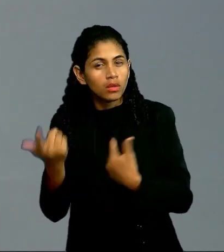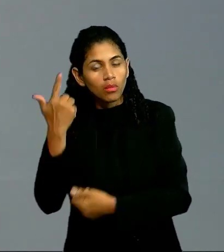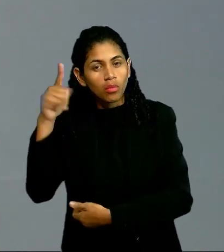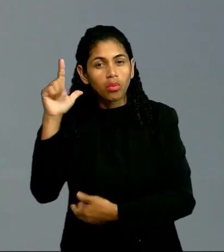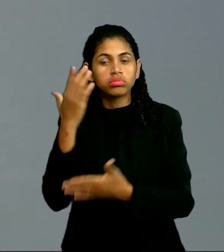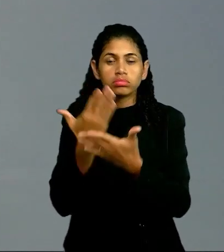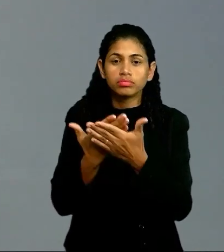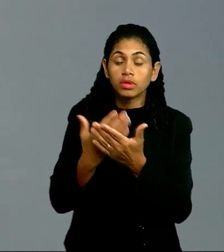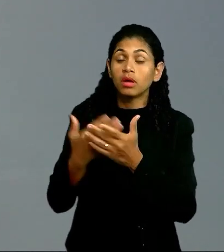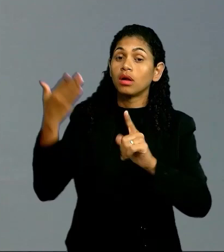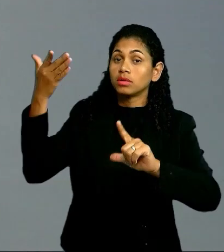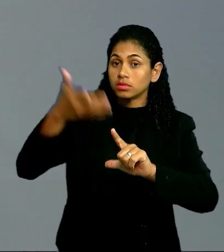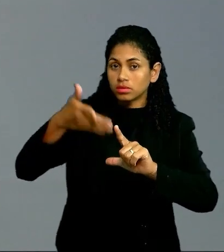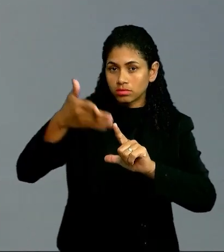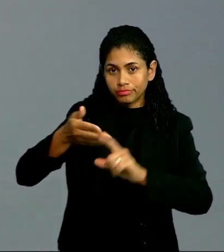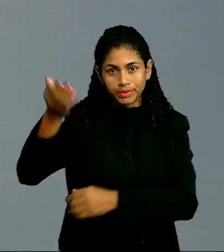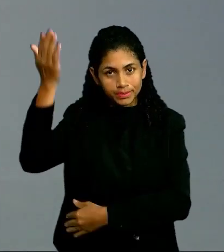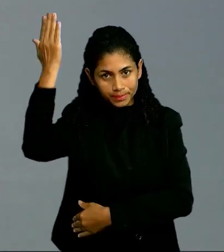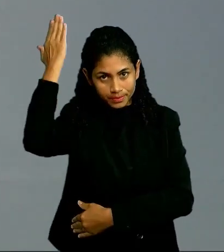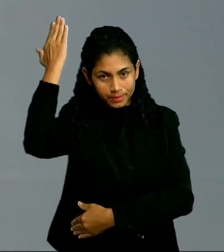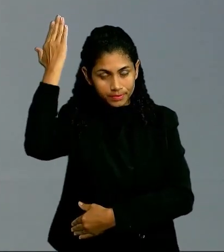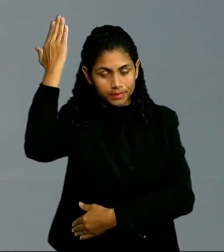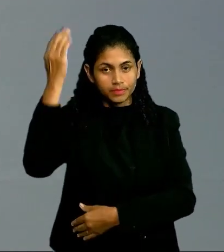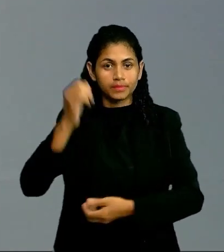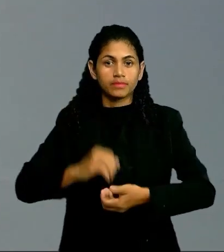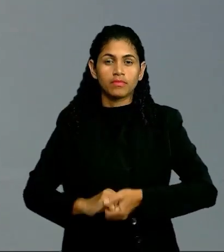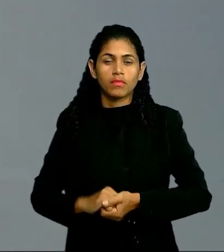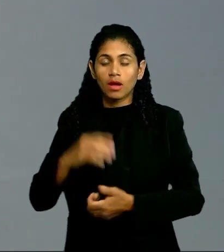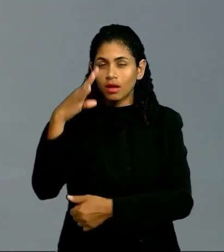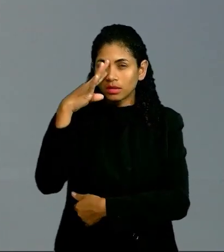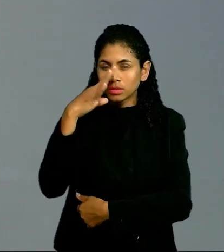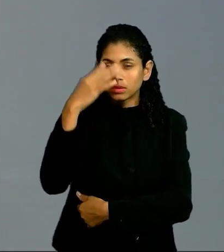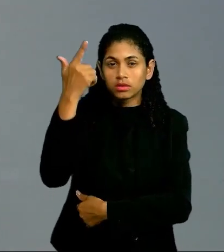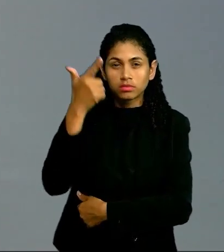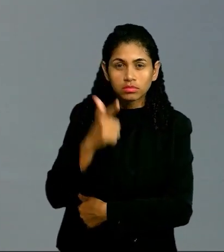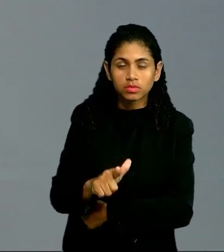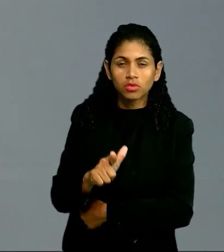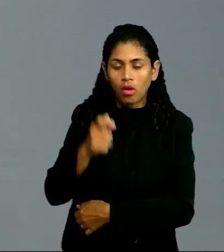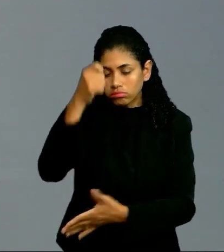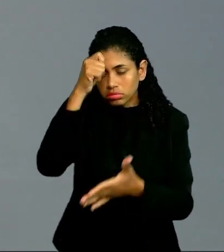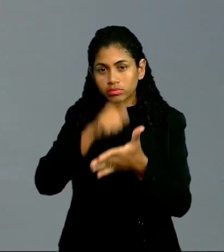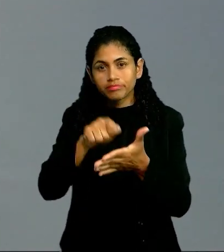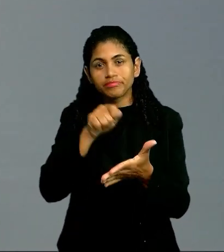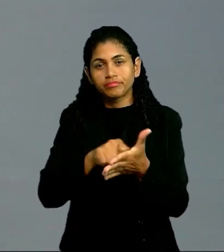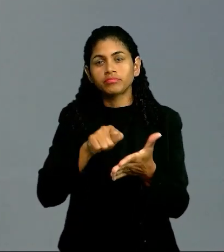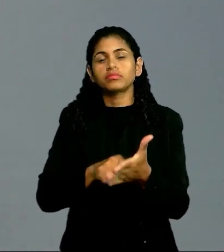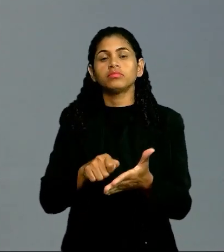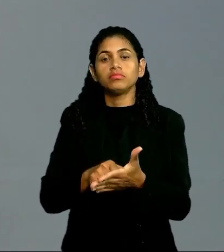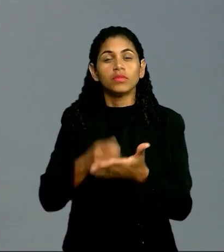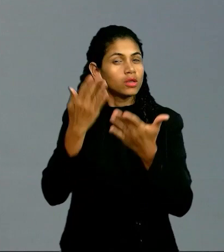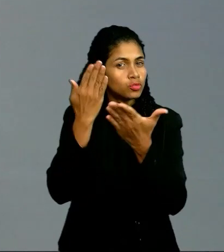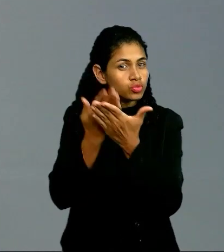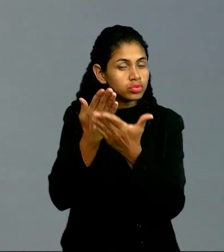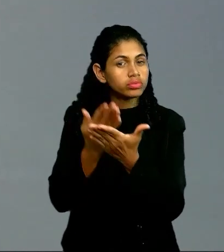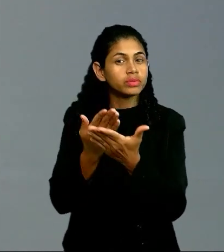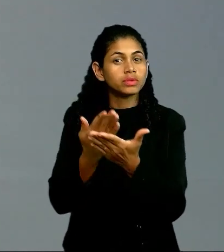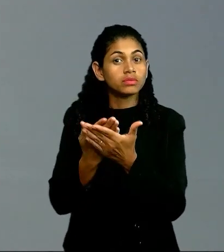aulas, é só acessar os nossos canais, os nossos portais, assistir de novo, tomar nota e